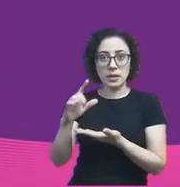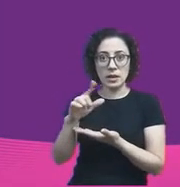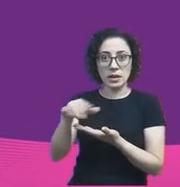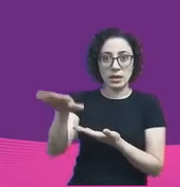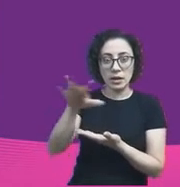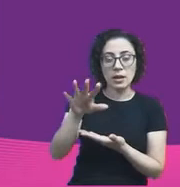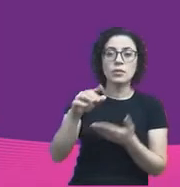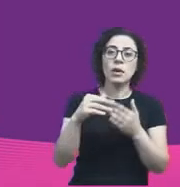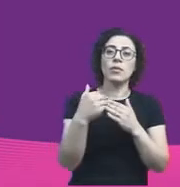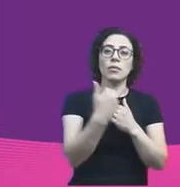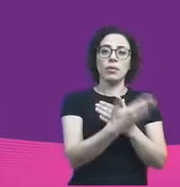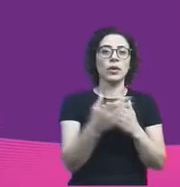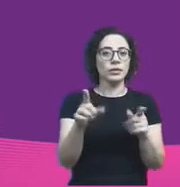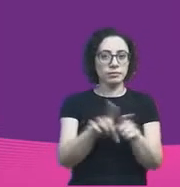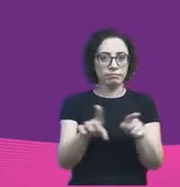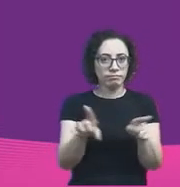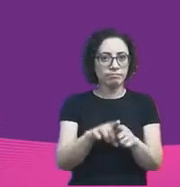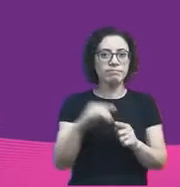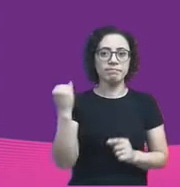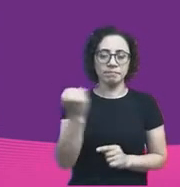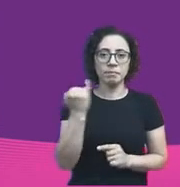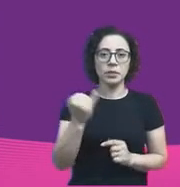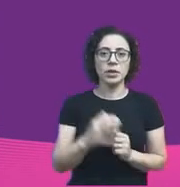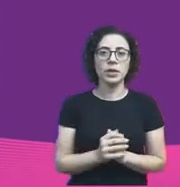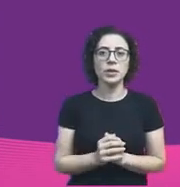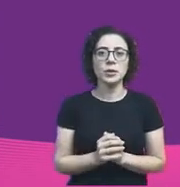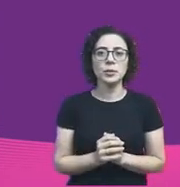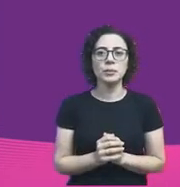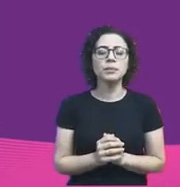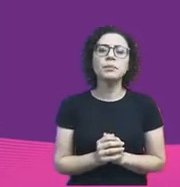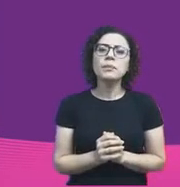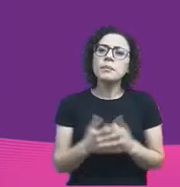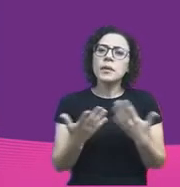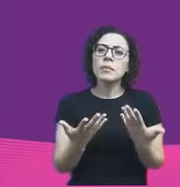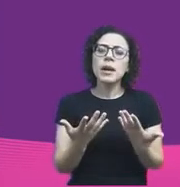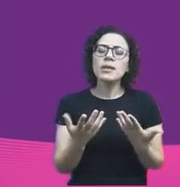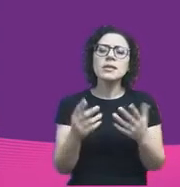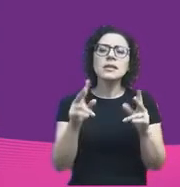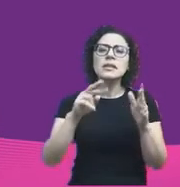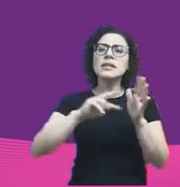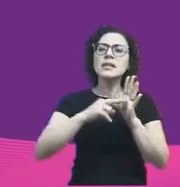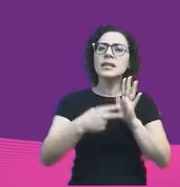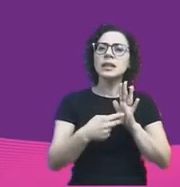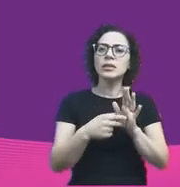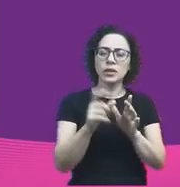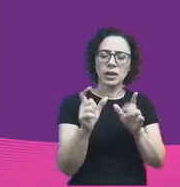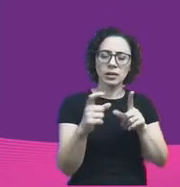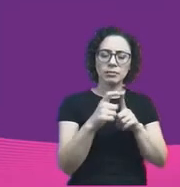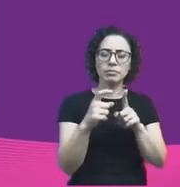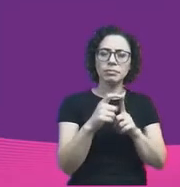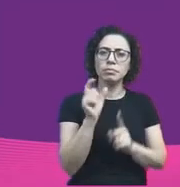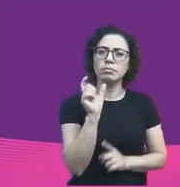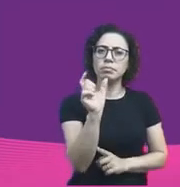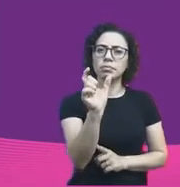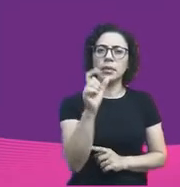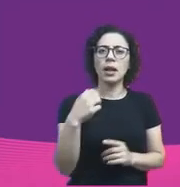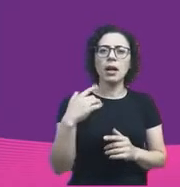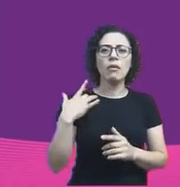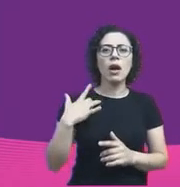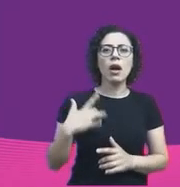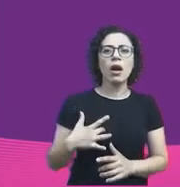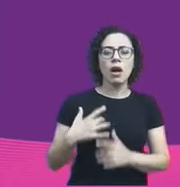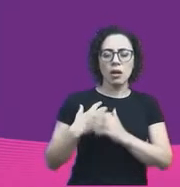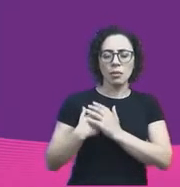linguagem moderna, né? Mas dentro de uma definição de compaixão, a gente é importante começar com